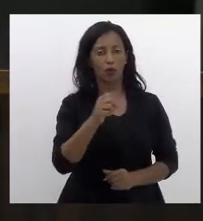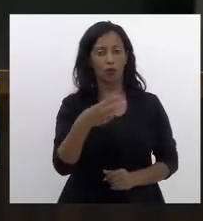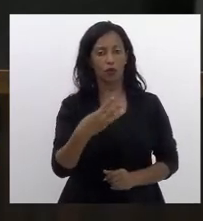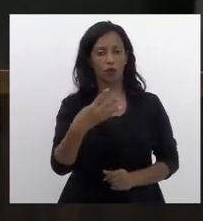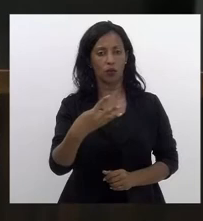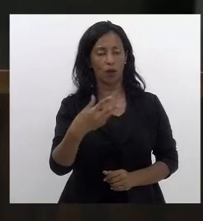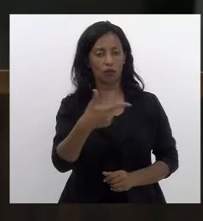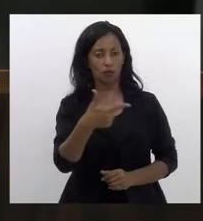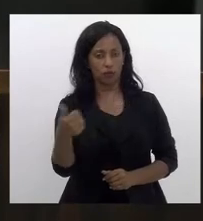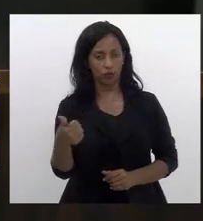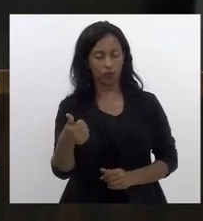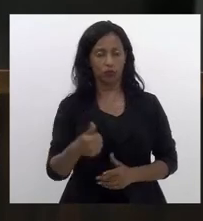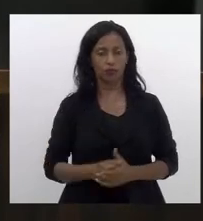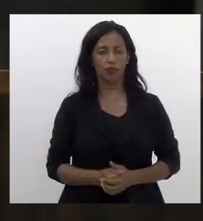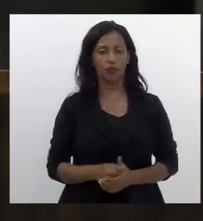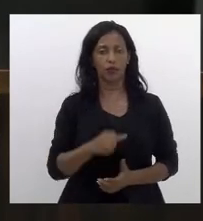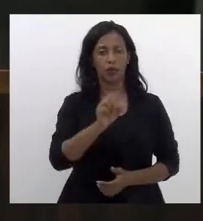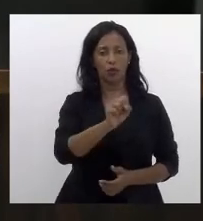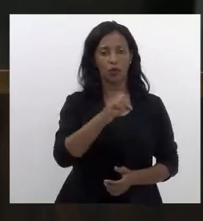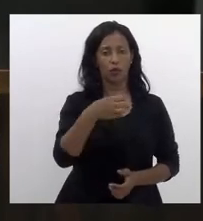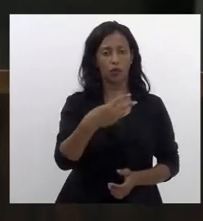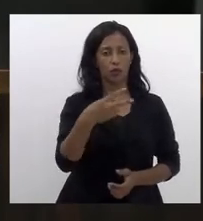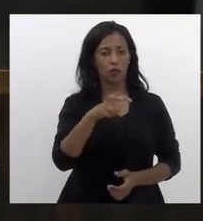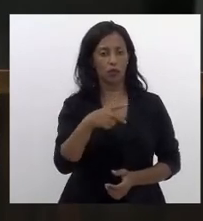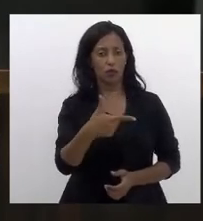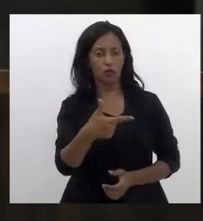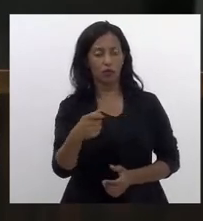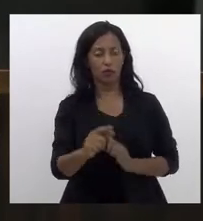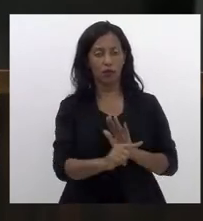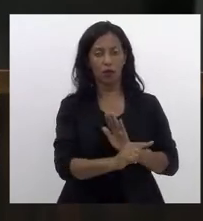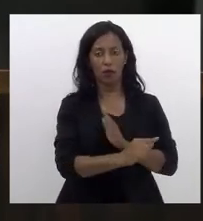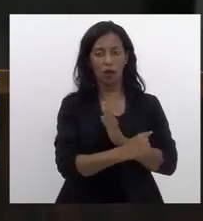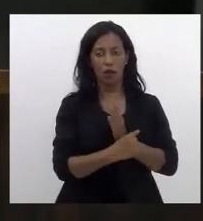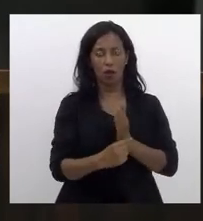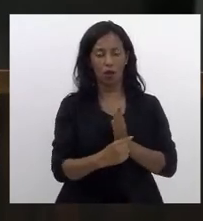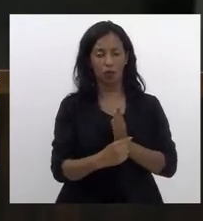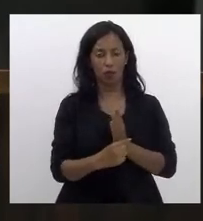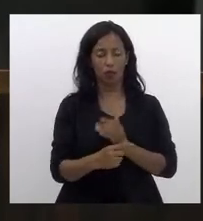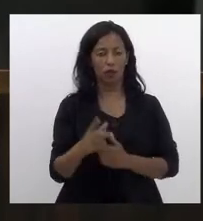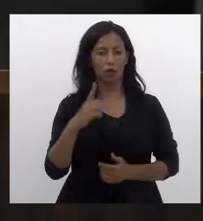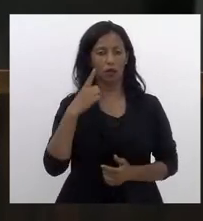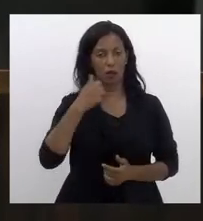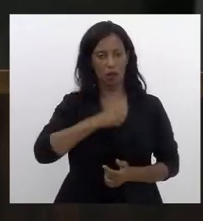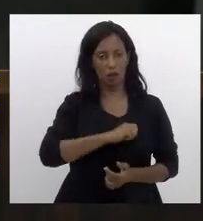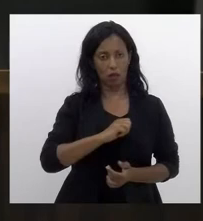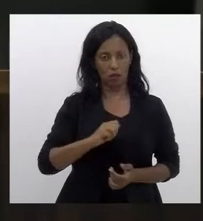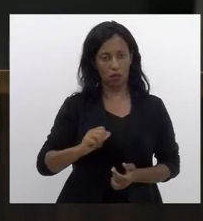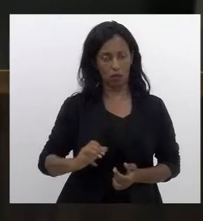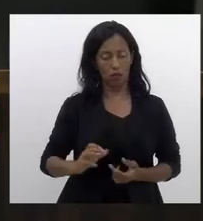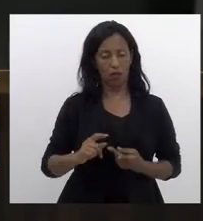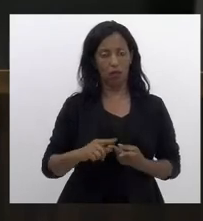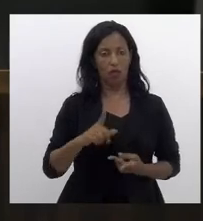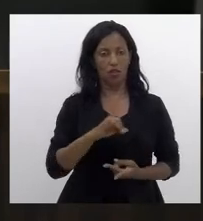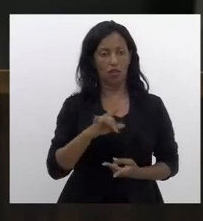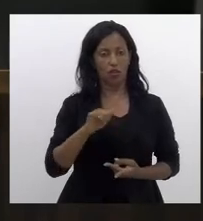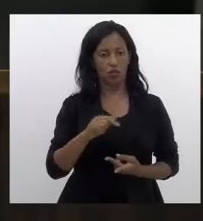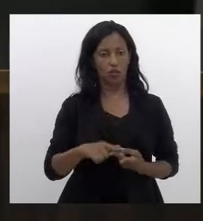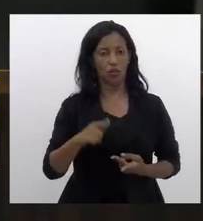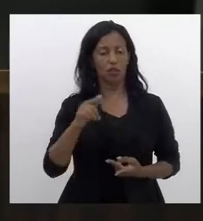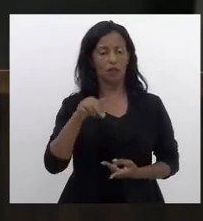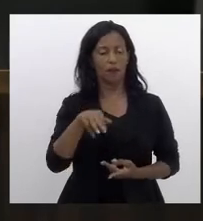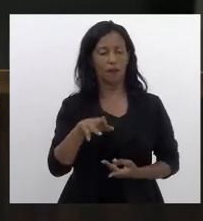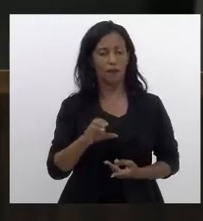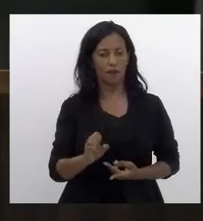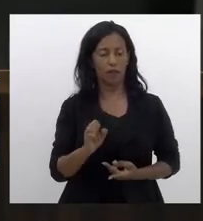834 de 21 e 835 de 21, de autoria dos seguintes deputados: André Siciliano, Dionísio Lins, Carlos Mink,